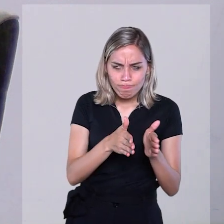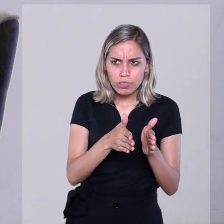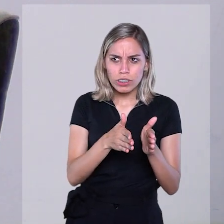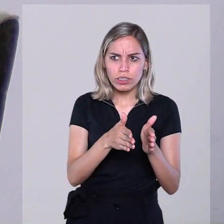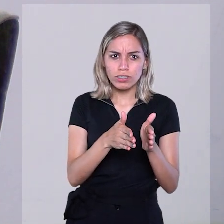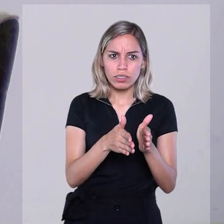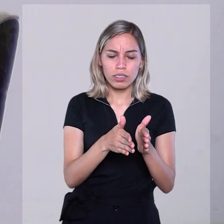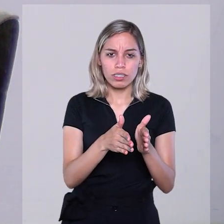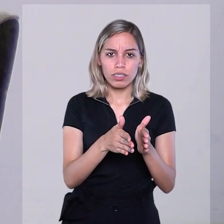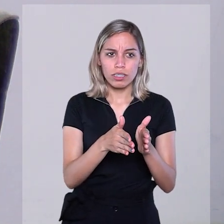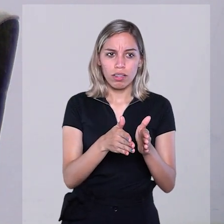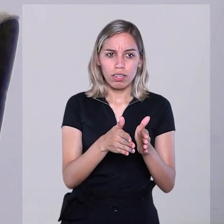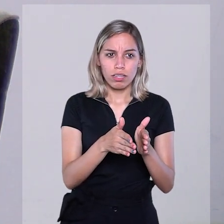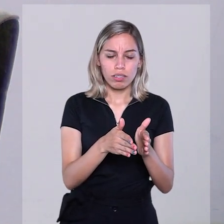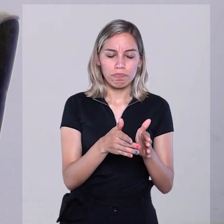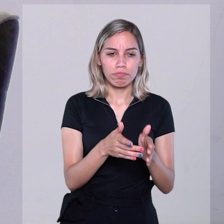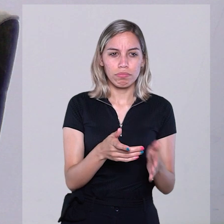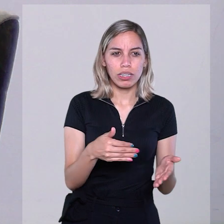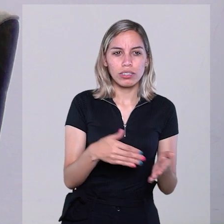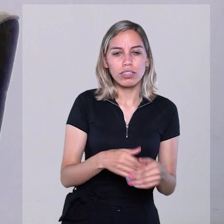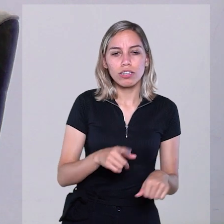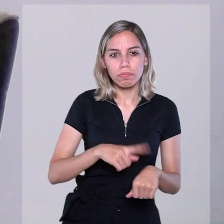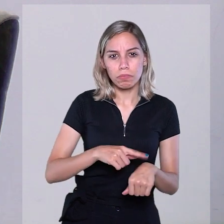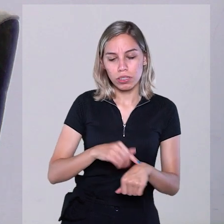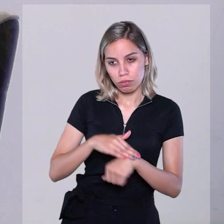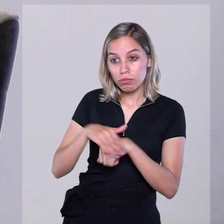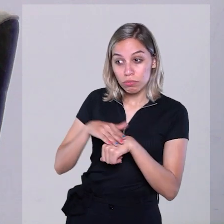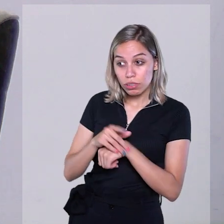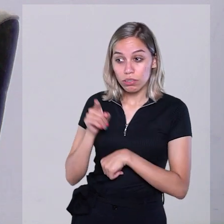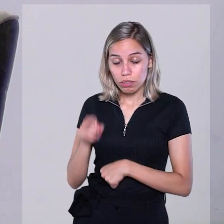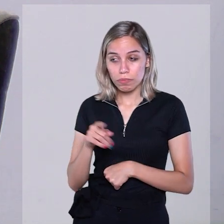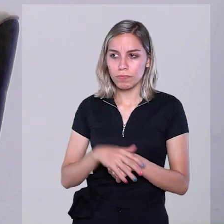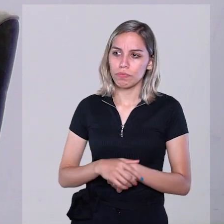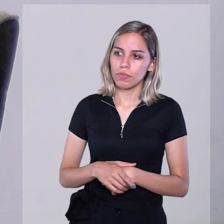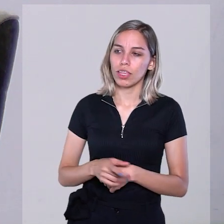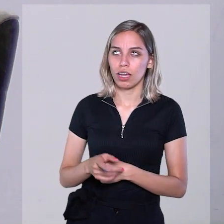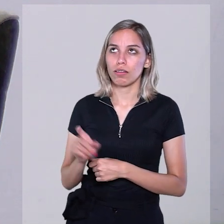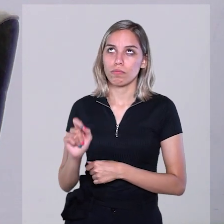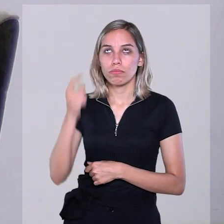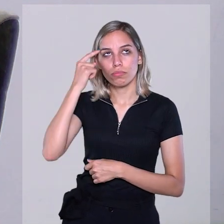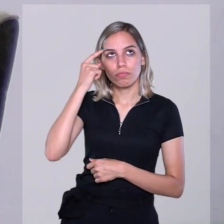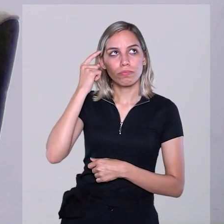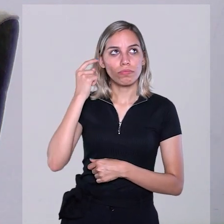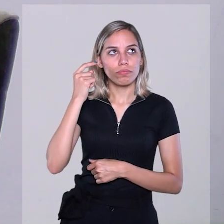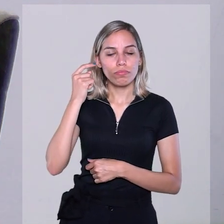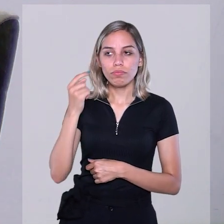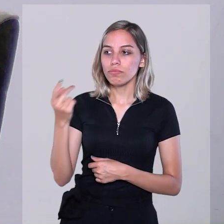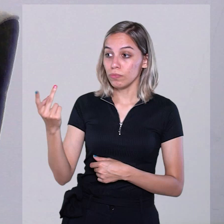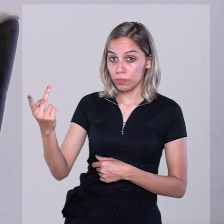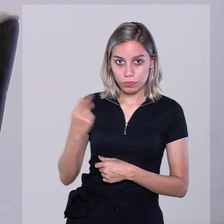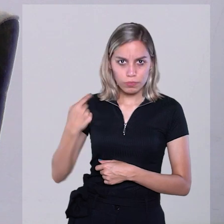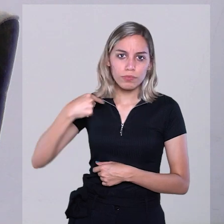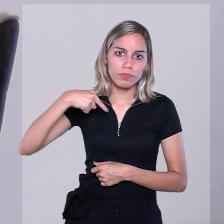até o momento em que eu falei com ele, eu fui a São Paulo para uma reunião com ele, com a Ana Rizayama,